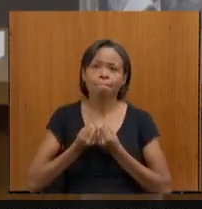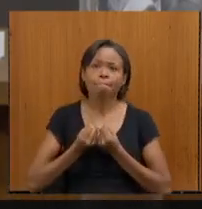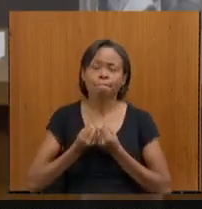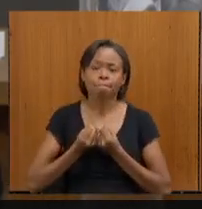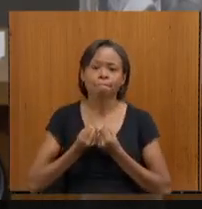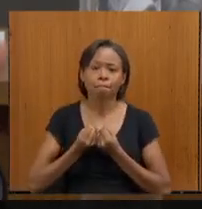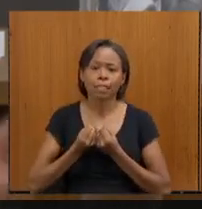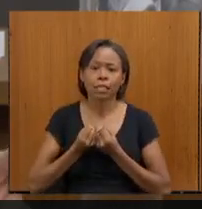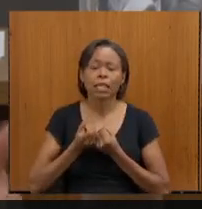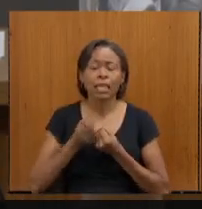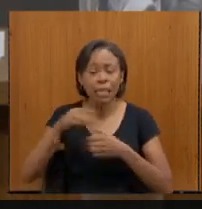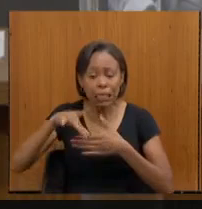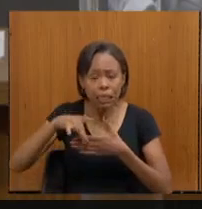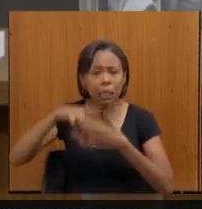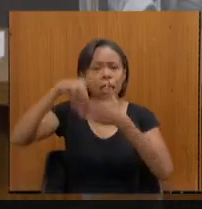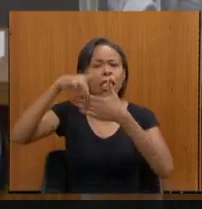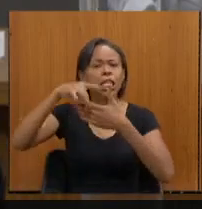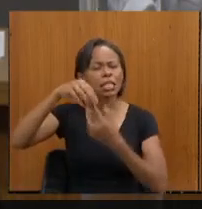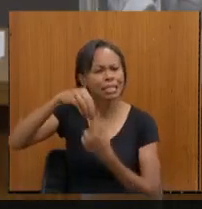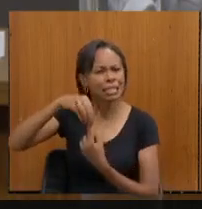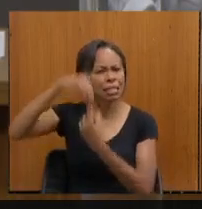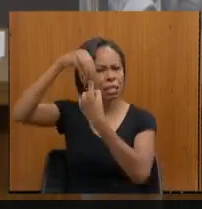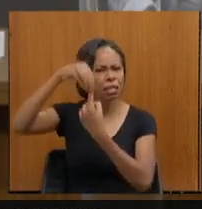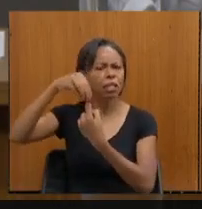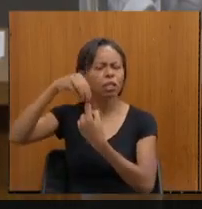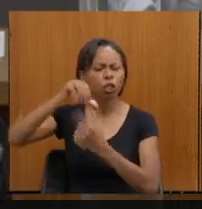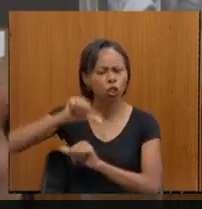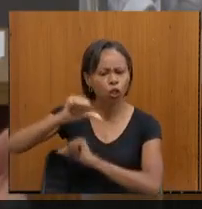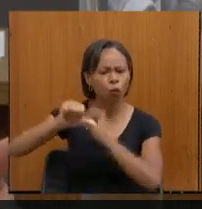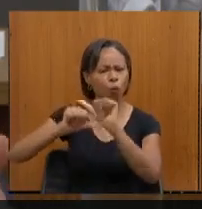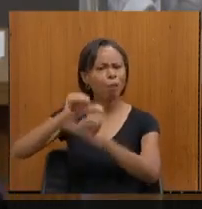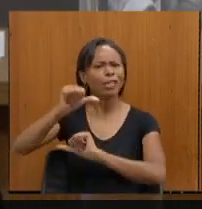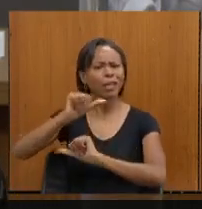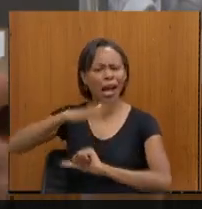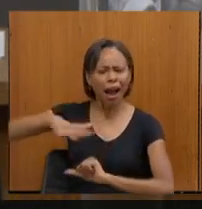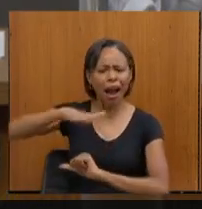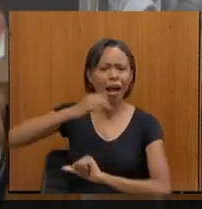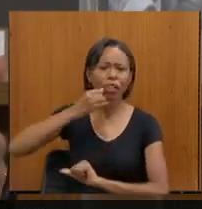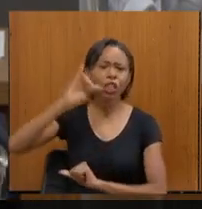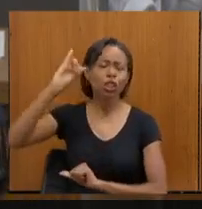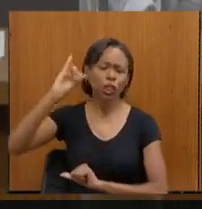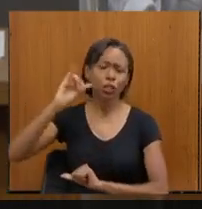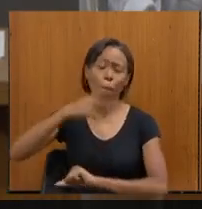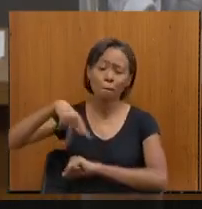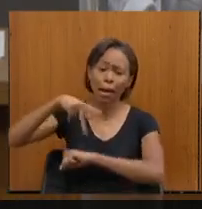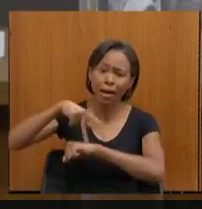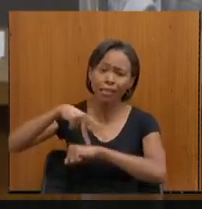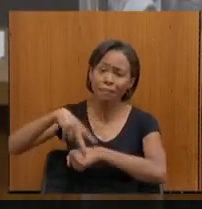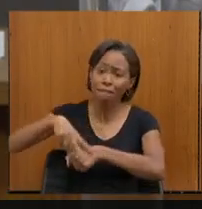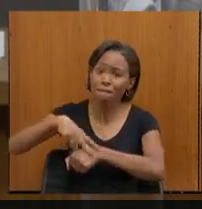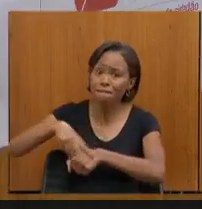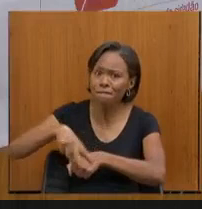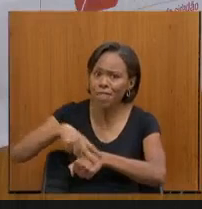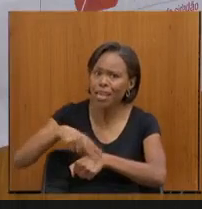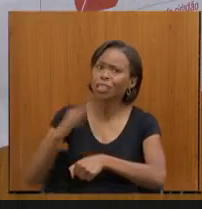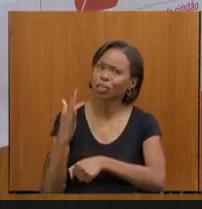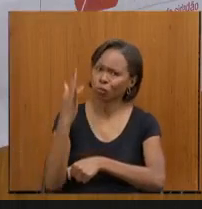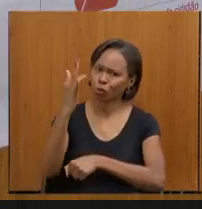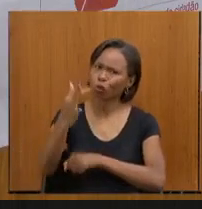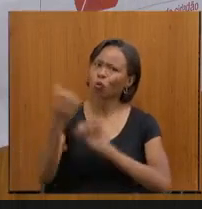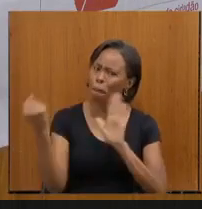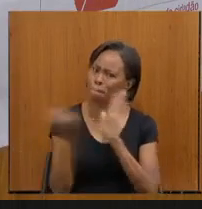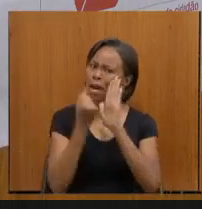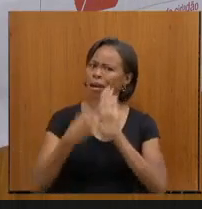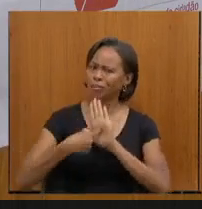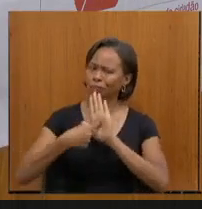líder da transformação energética numa líder de um país verde para o futuro e mostra isso no futuro eu acho que